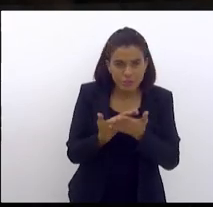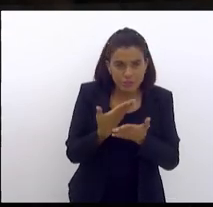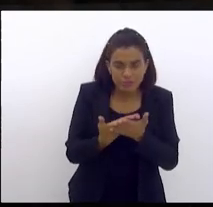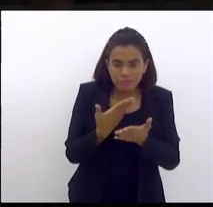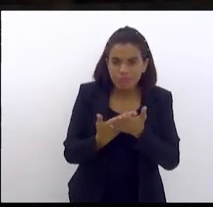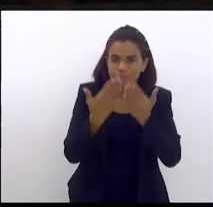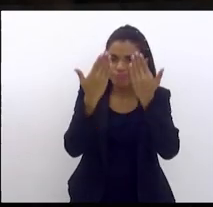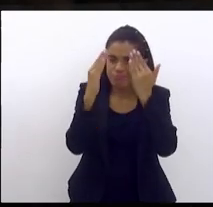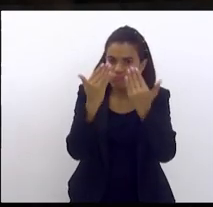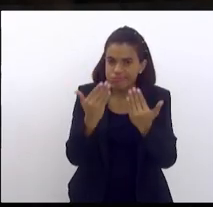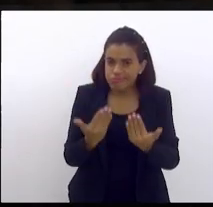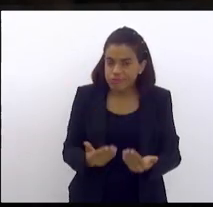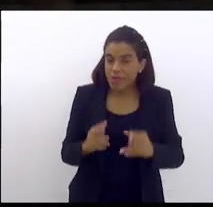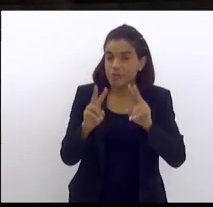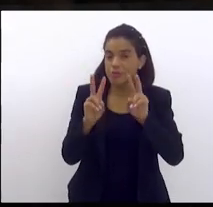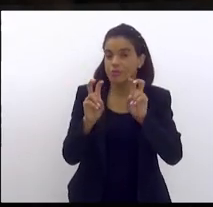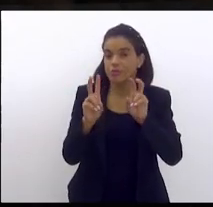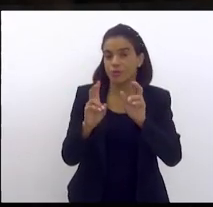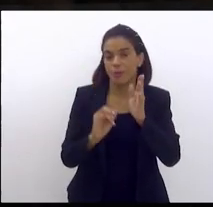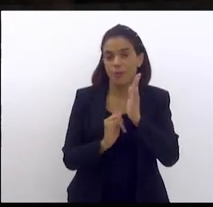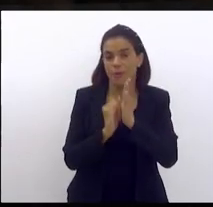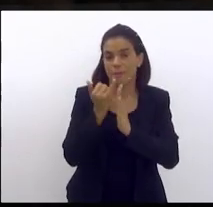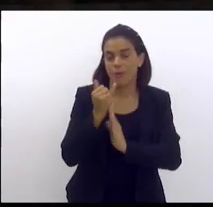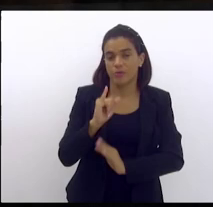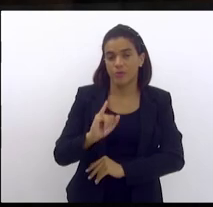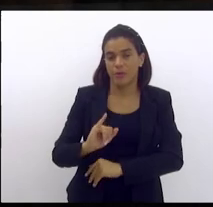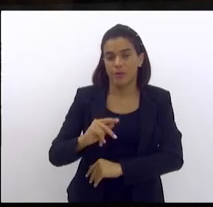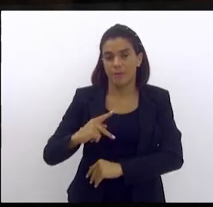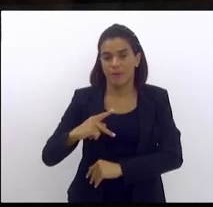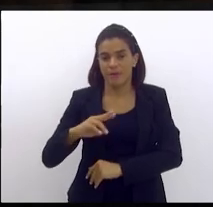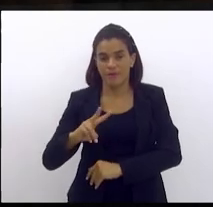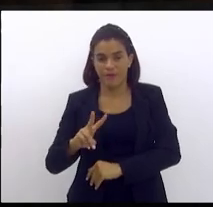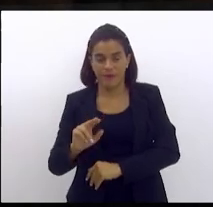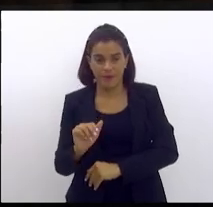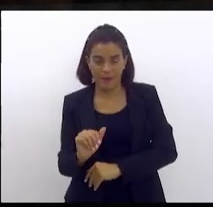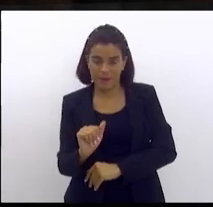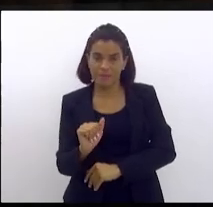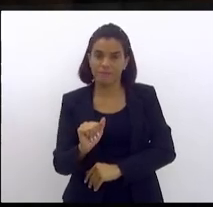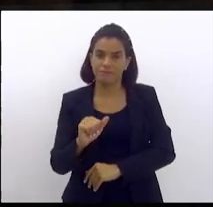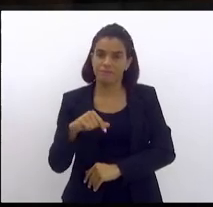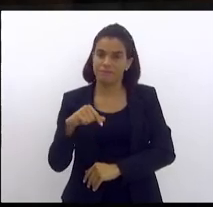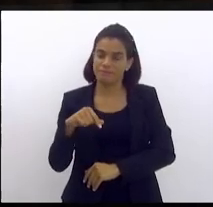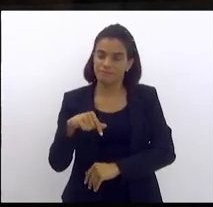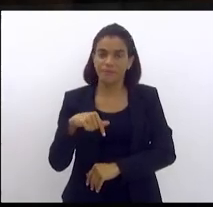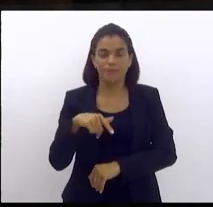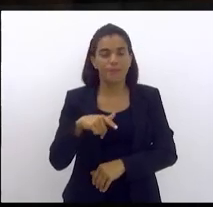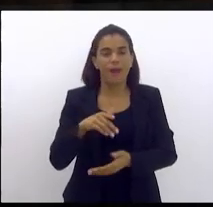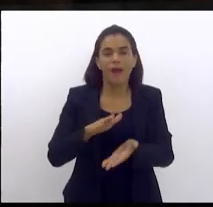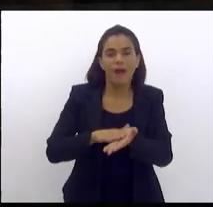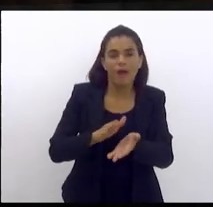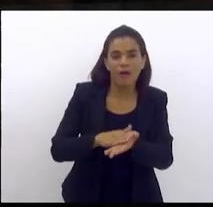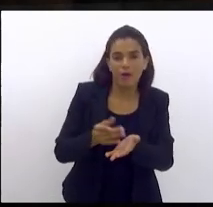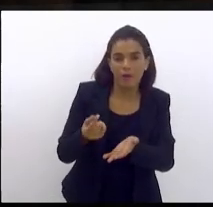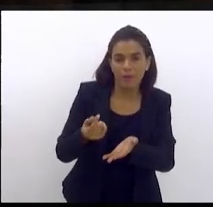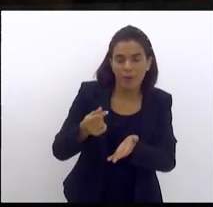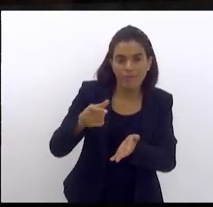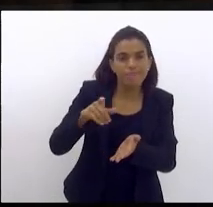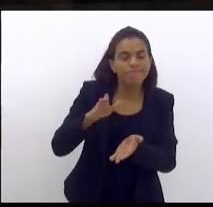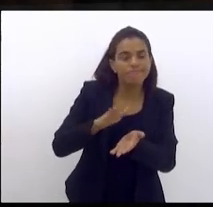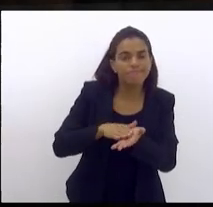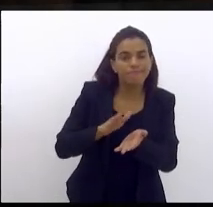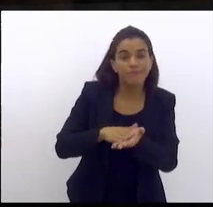do IPVA para se cobrar IPVA dos